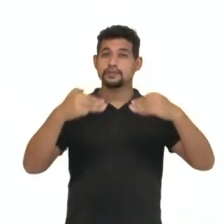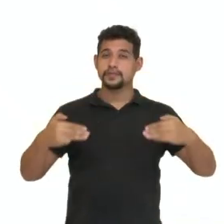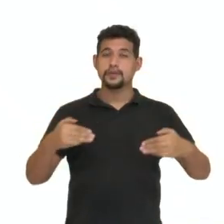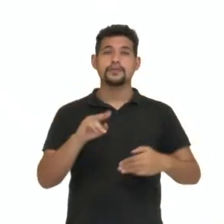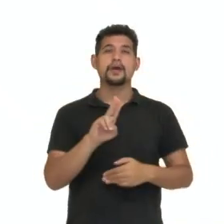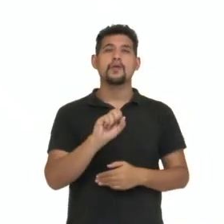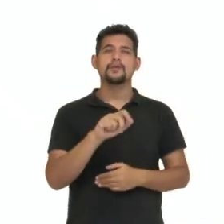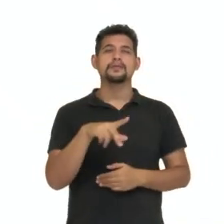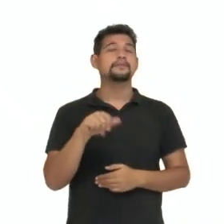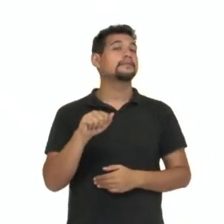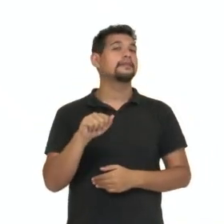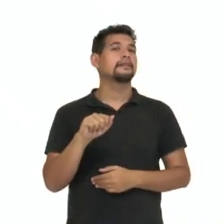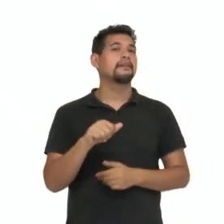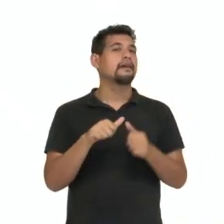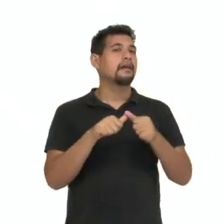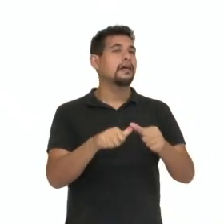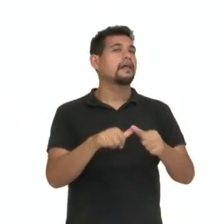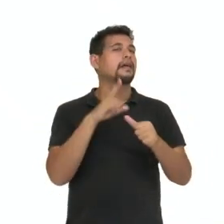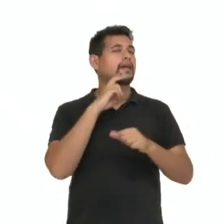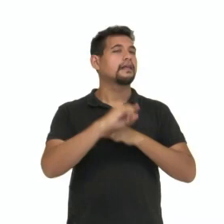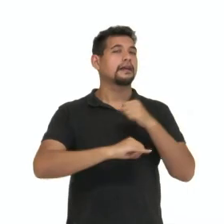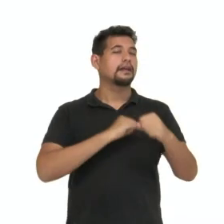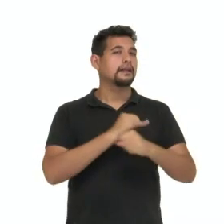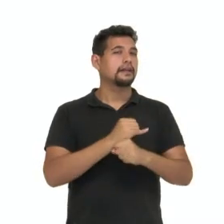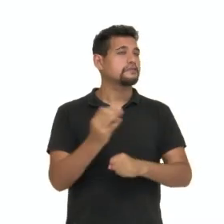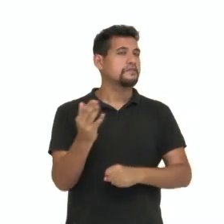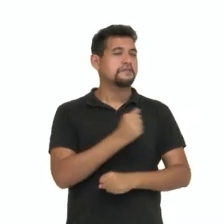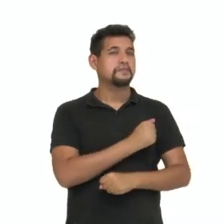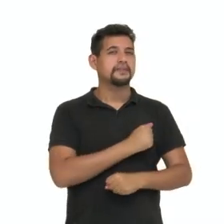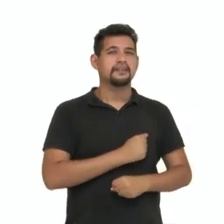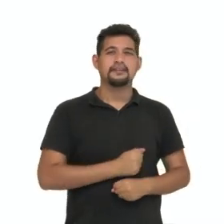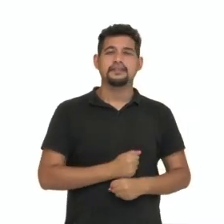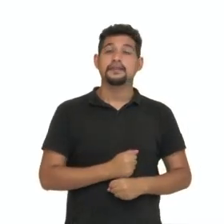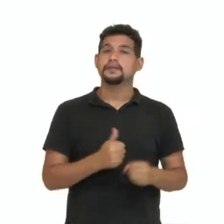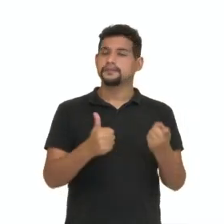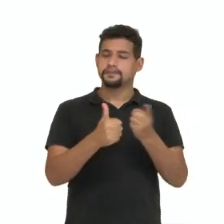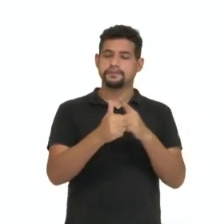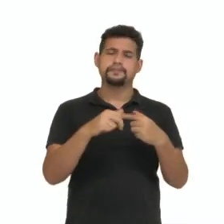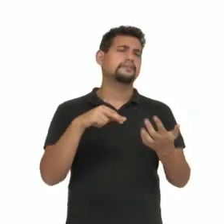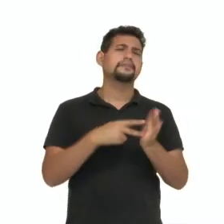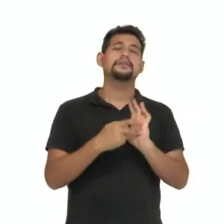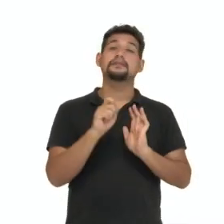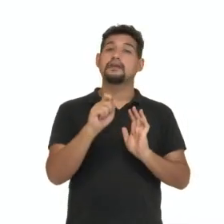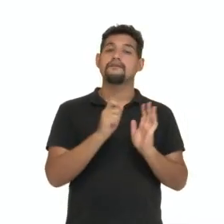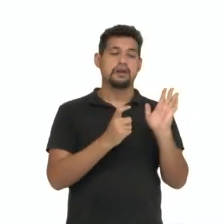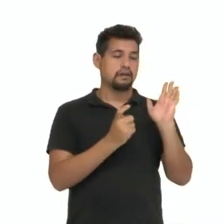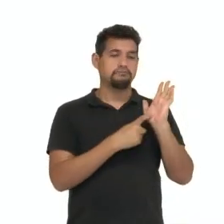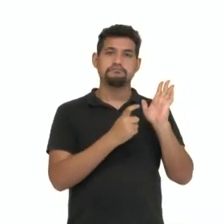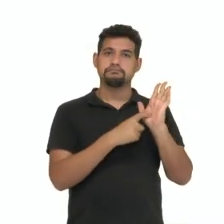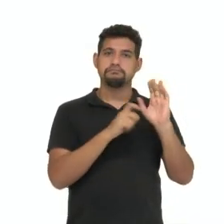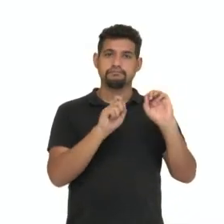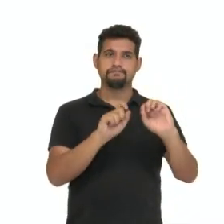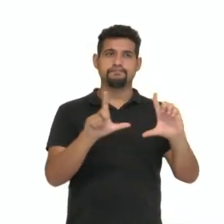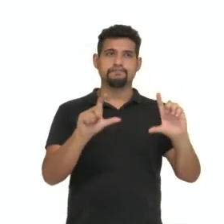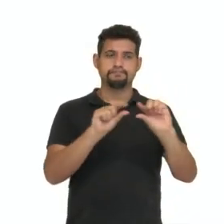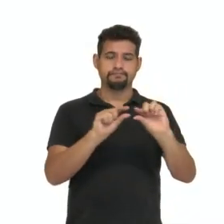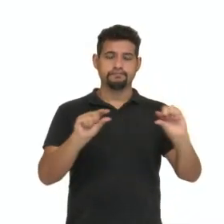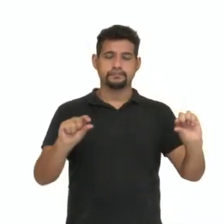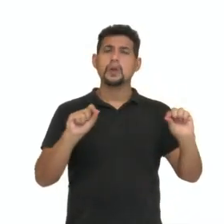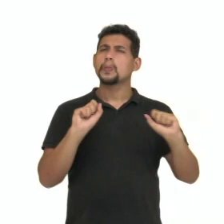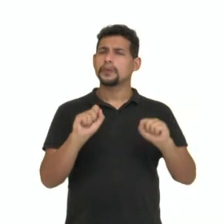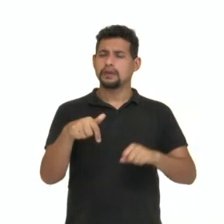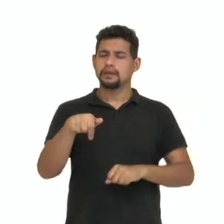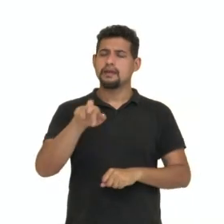USP sem sair de casa? Né? Então, o primeiro passo, você vai acessar esse site que está ali, você pode